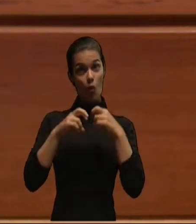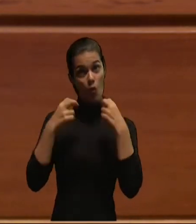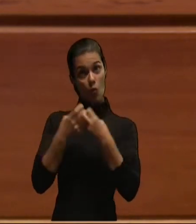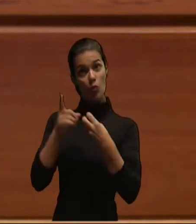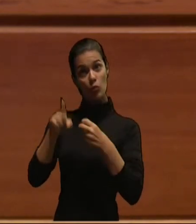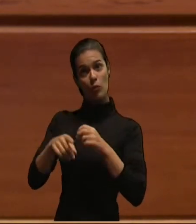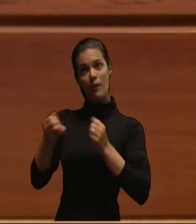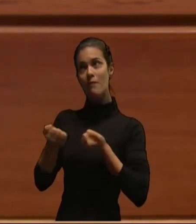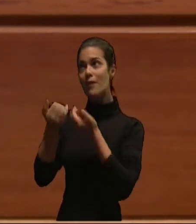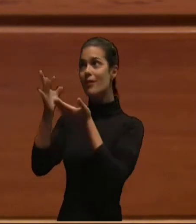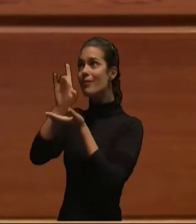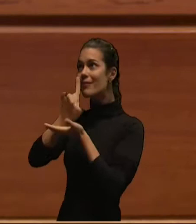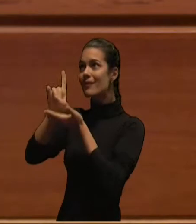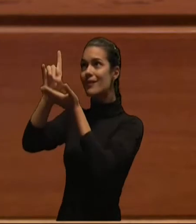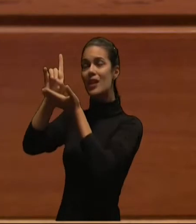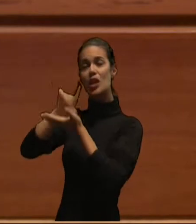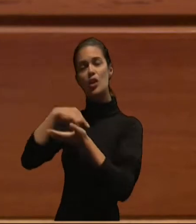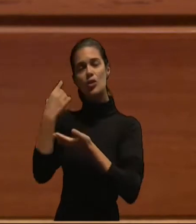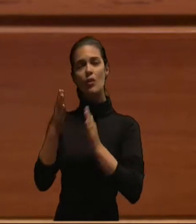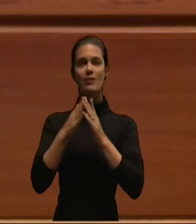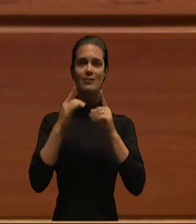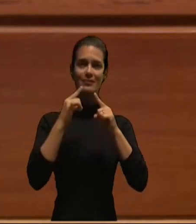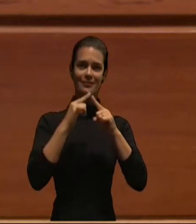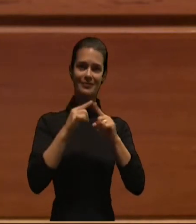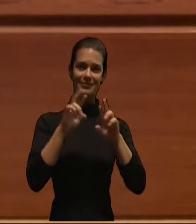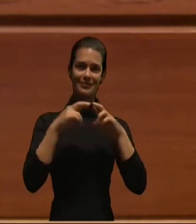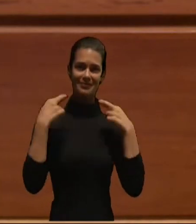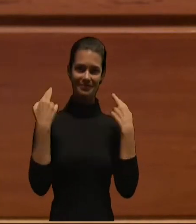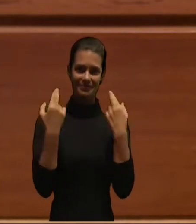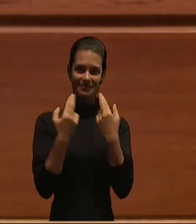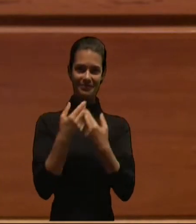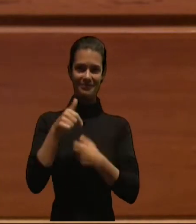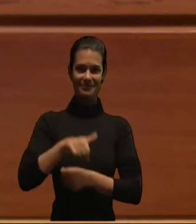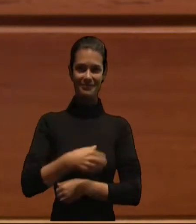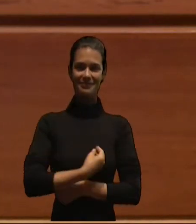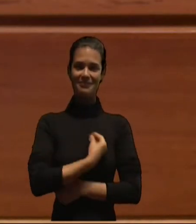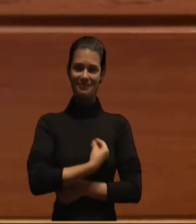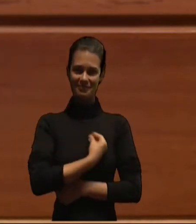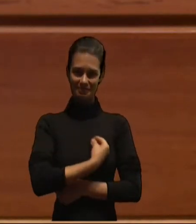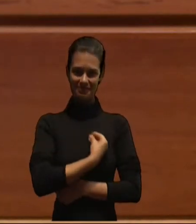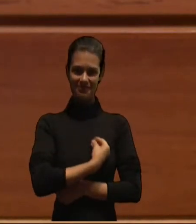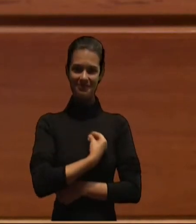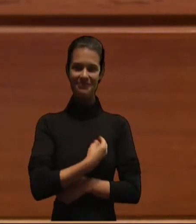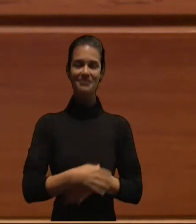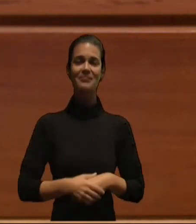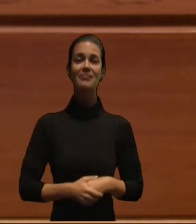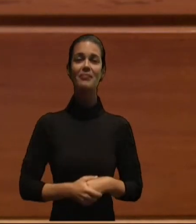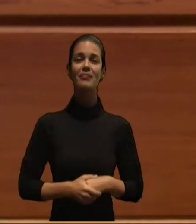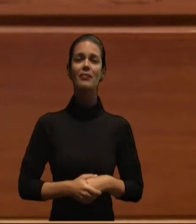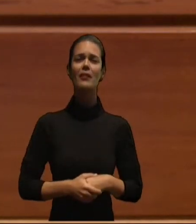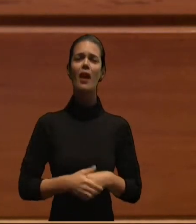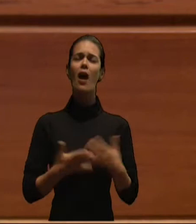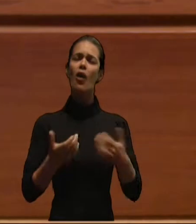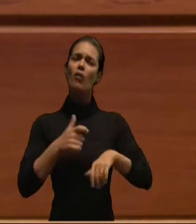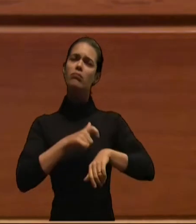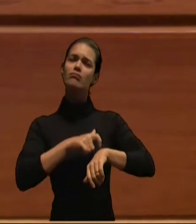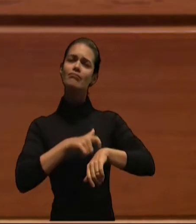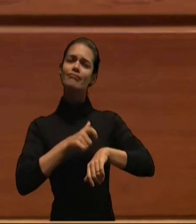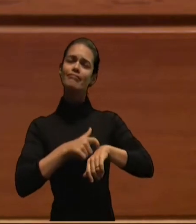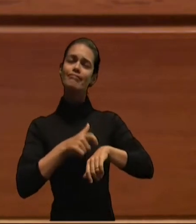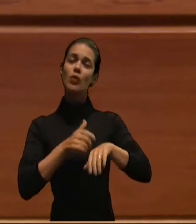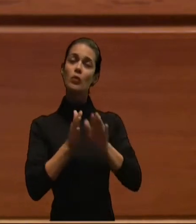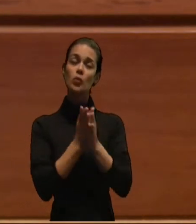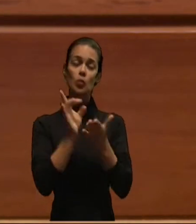igreja, reunidos e congregados, com todas aquelas pessoas que têm participado conosco, o momento de nós refletirmos sobre a sua